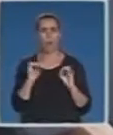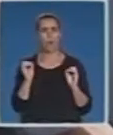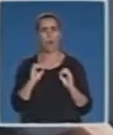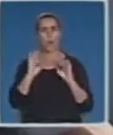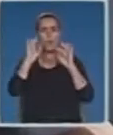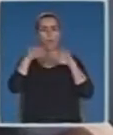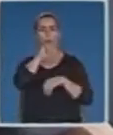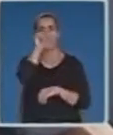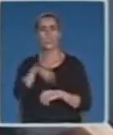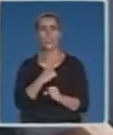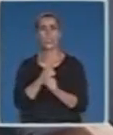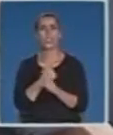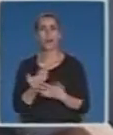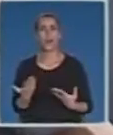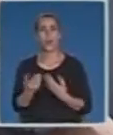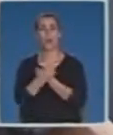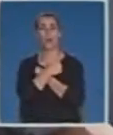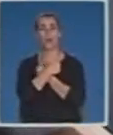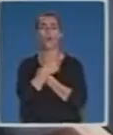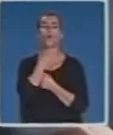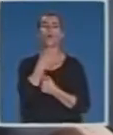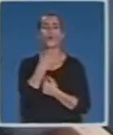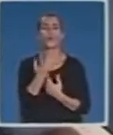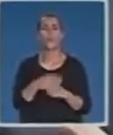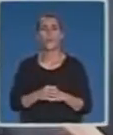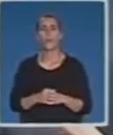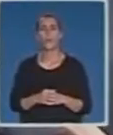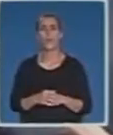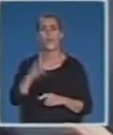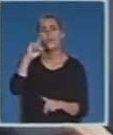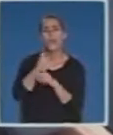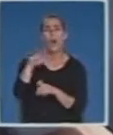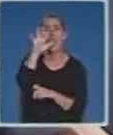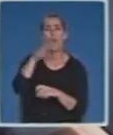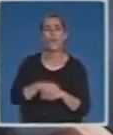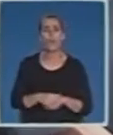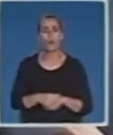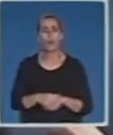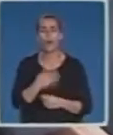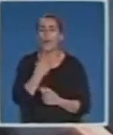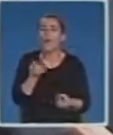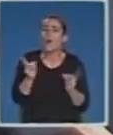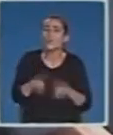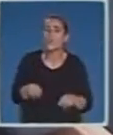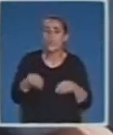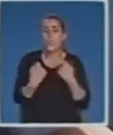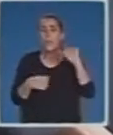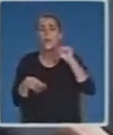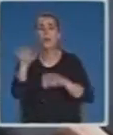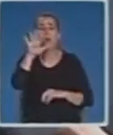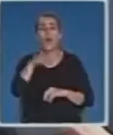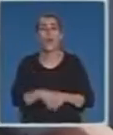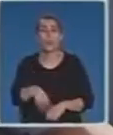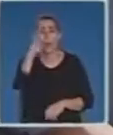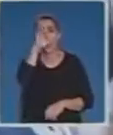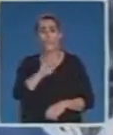de um dia de trabalho. E o Bloco de Esquerda pergunta: onde é que está a fiscalização? Mais uma vez, onde é que está o Partido Socialista? Onde é que